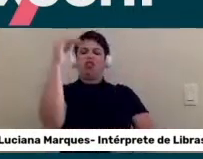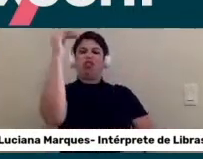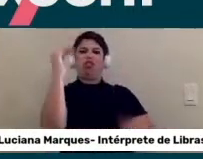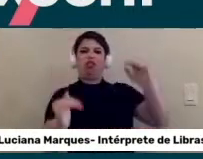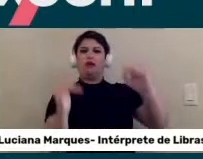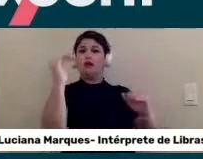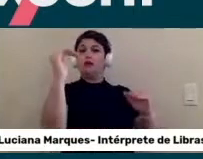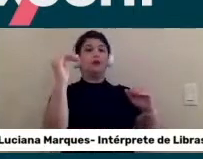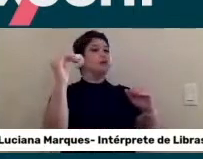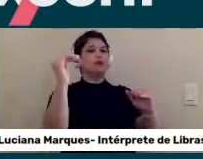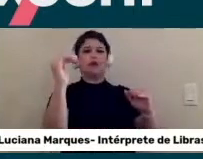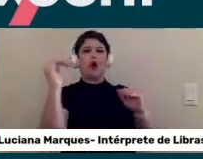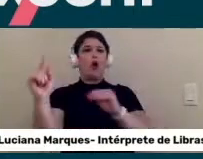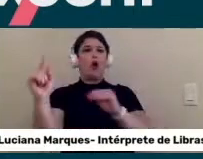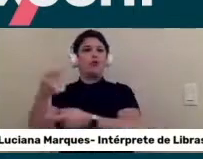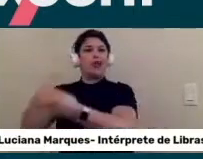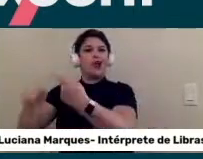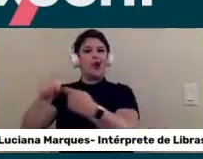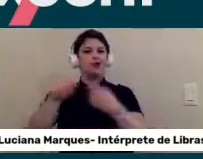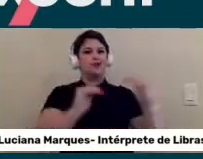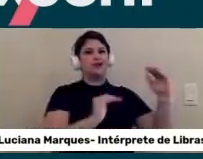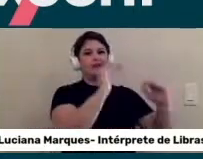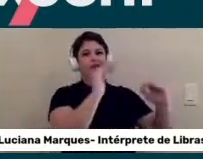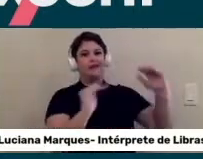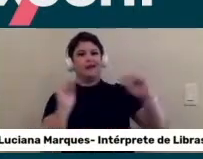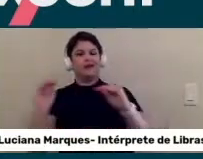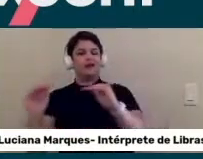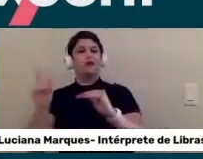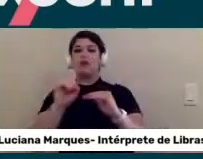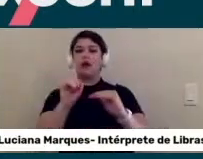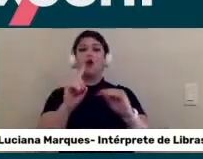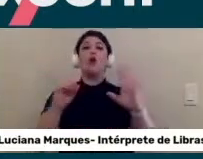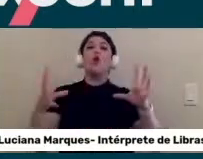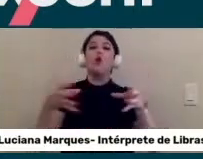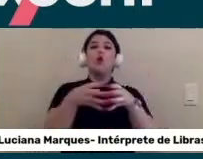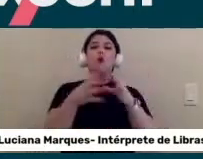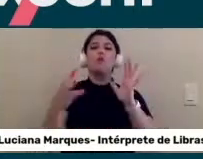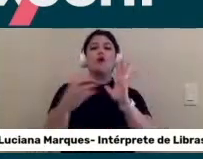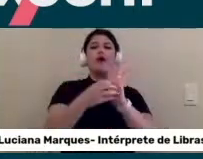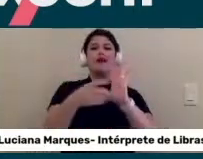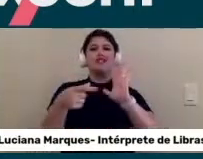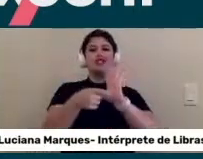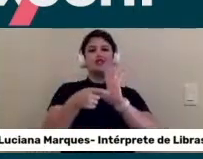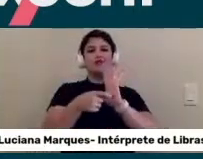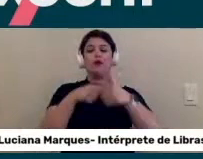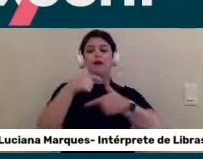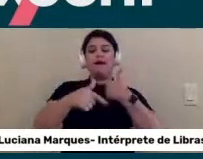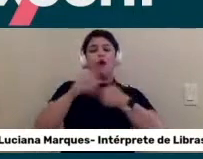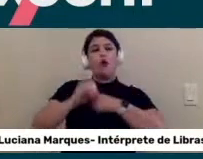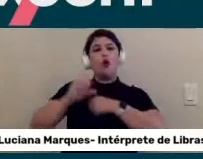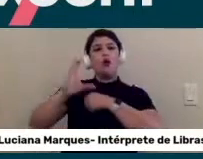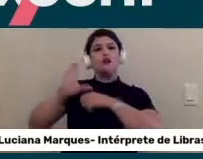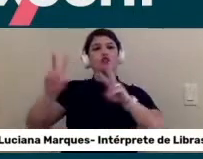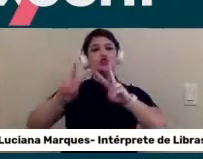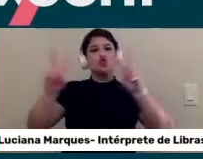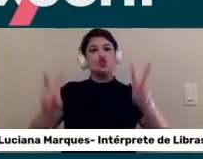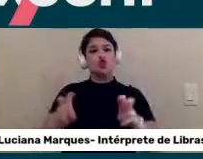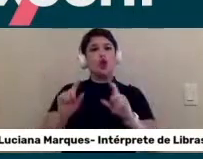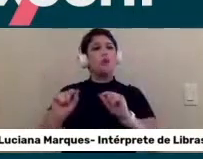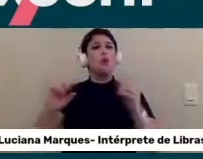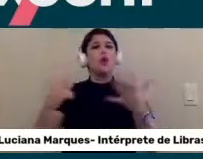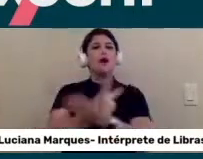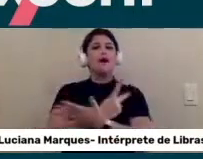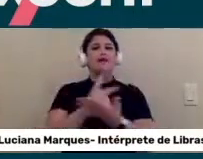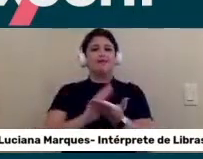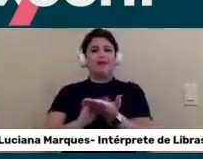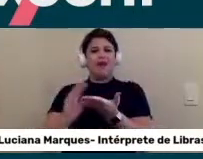É porque nem os times de desenvolvedores costumam ter tanto esse conhecimento do que se passa nos times de dados. Então,